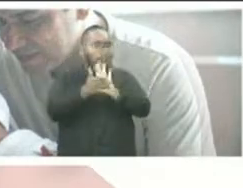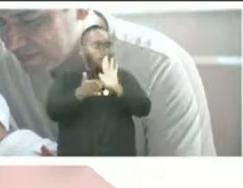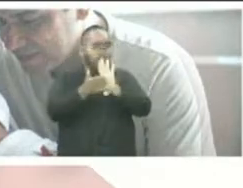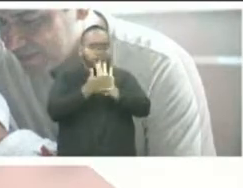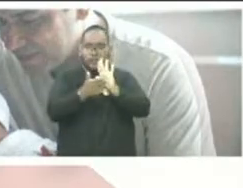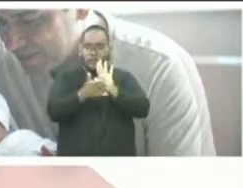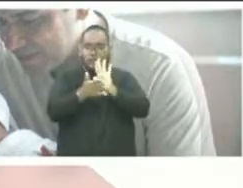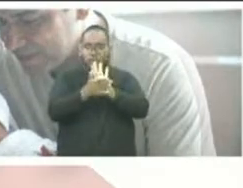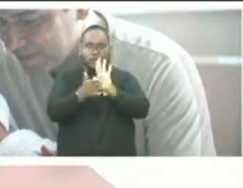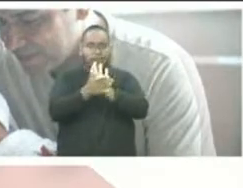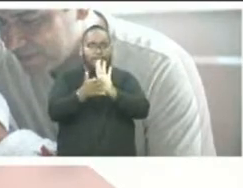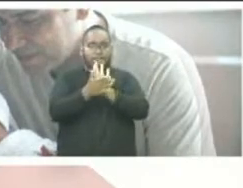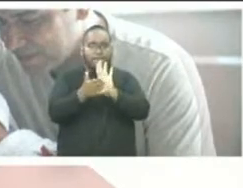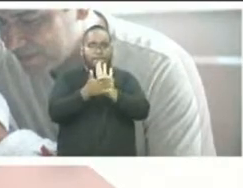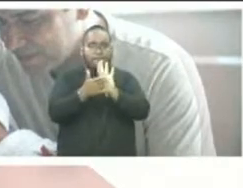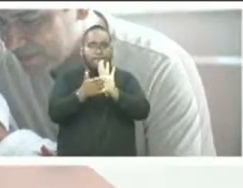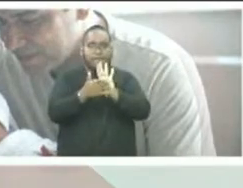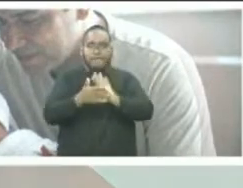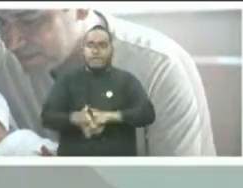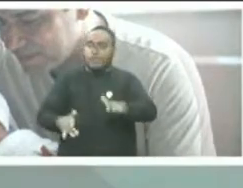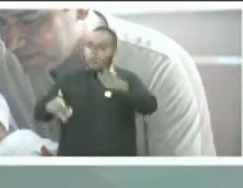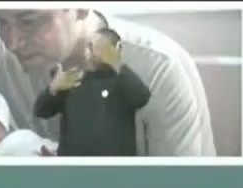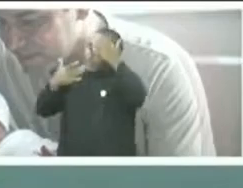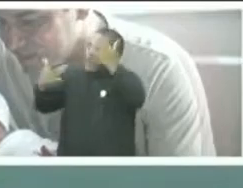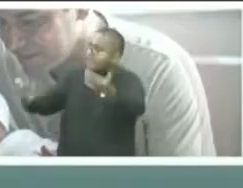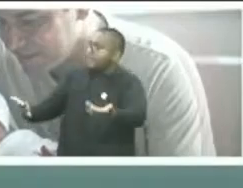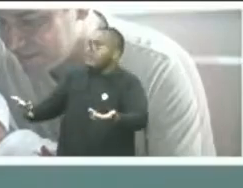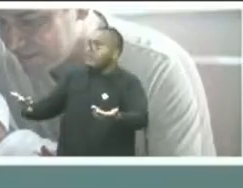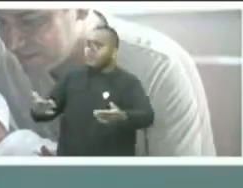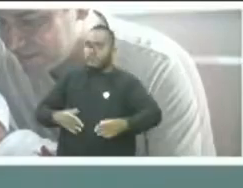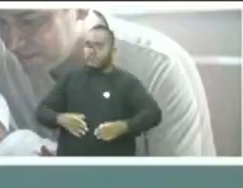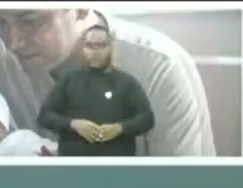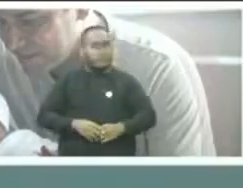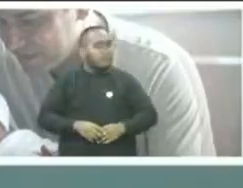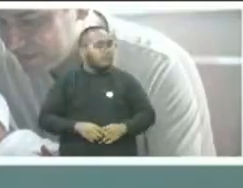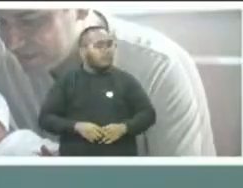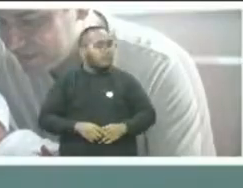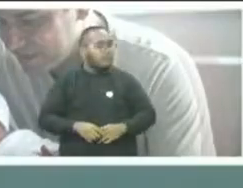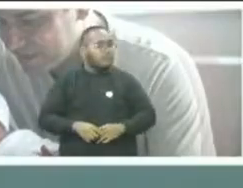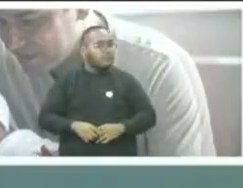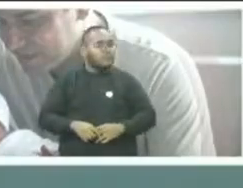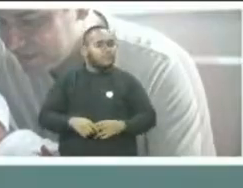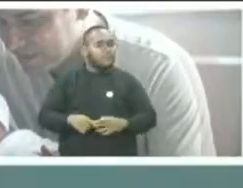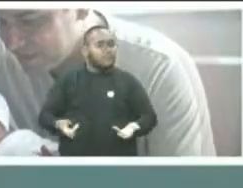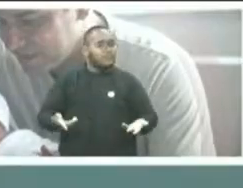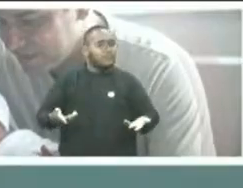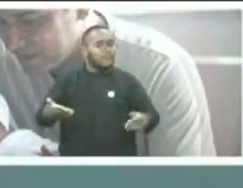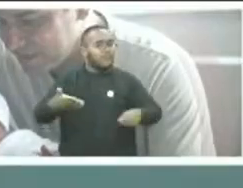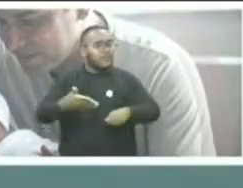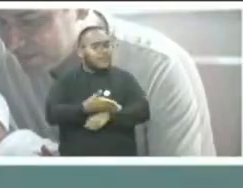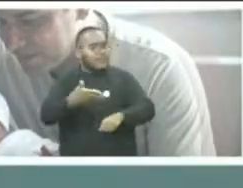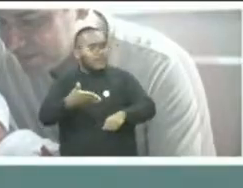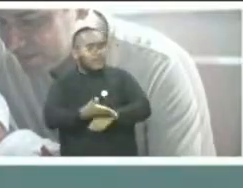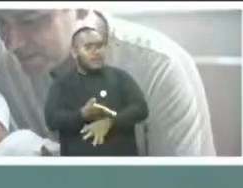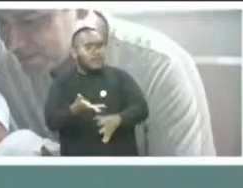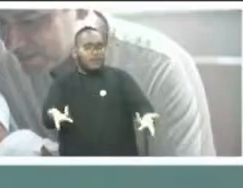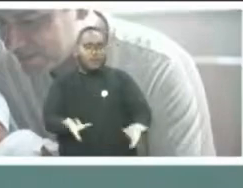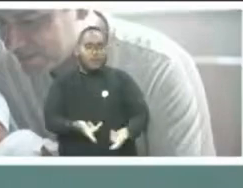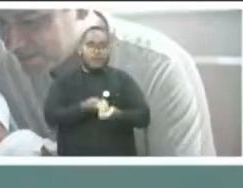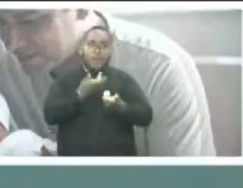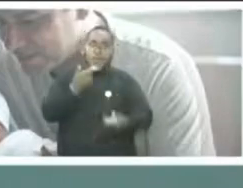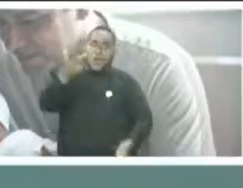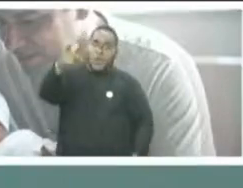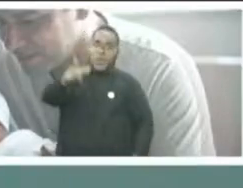Obrigado, Denise Sugitani e Zeni Lame, pela excelente participação, e reforçamos aqui o nosso convite a todas e todos